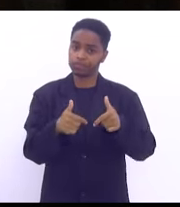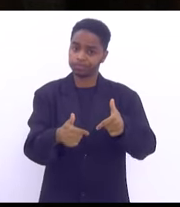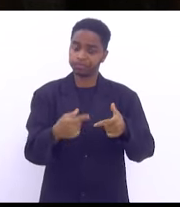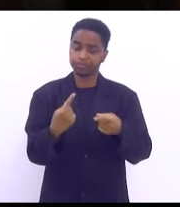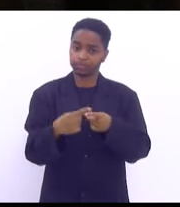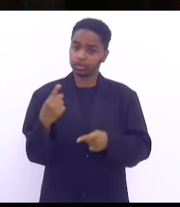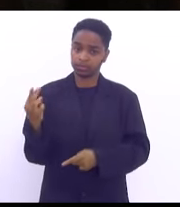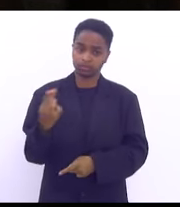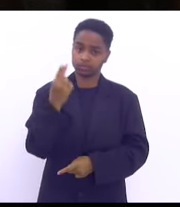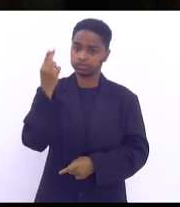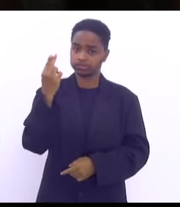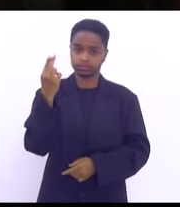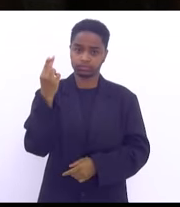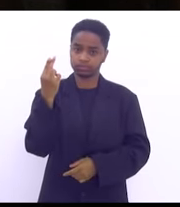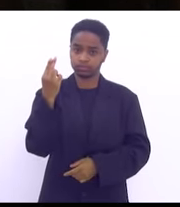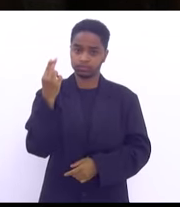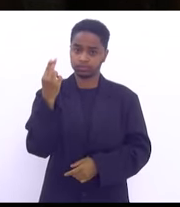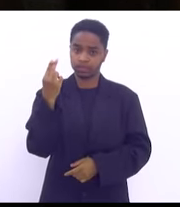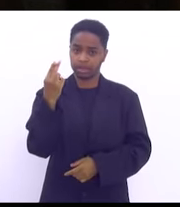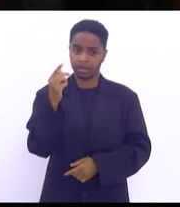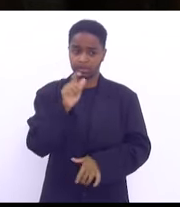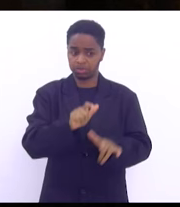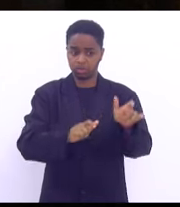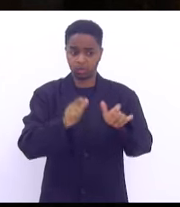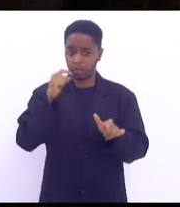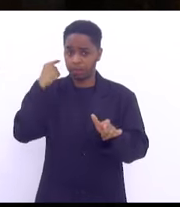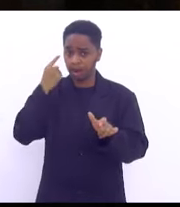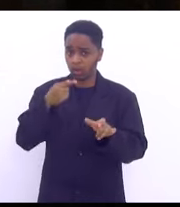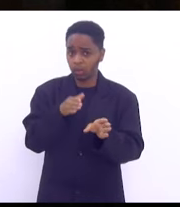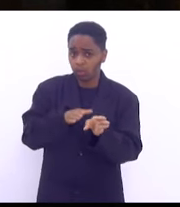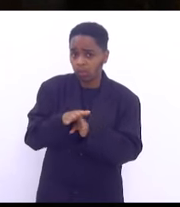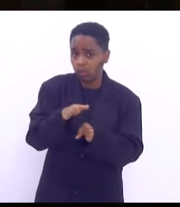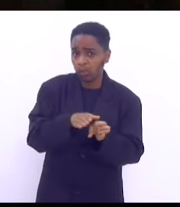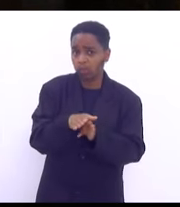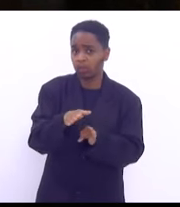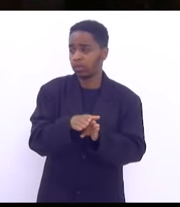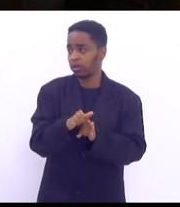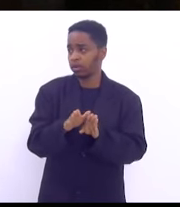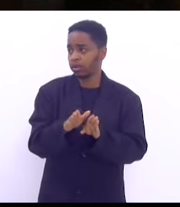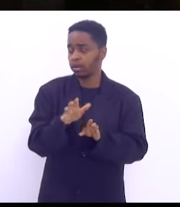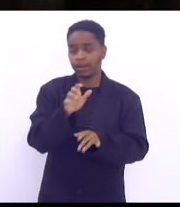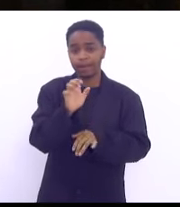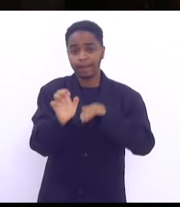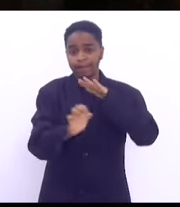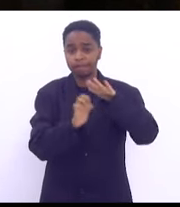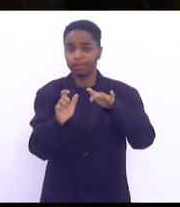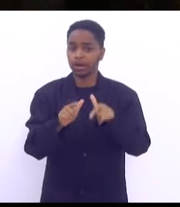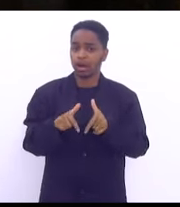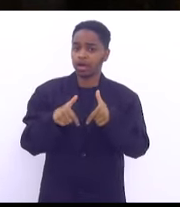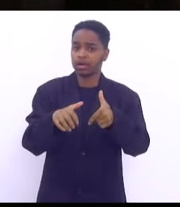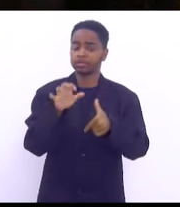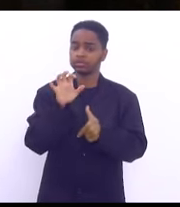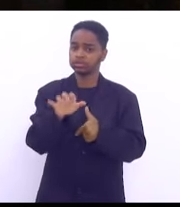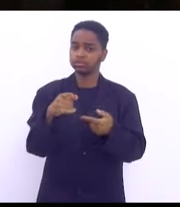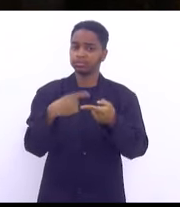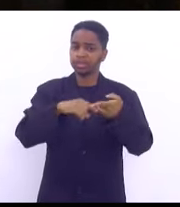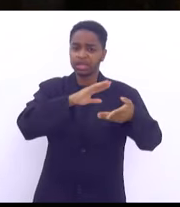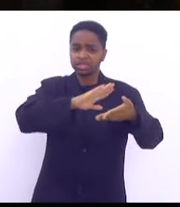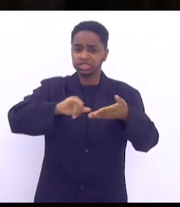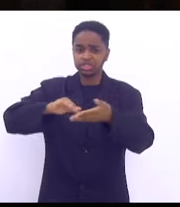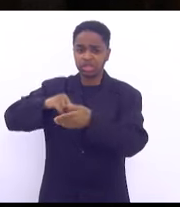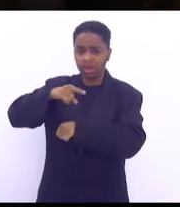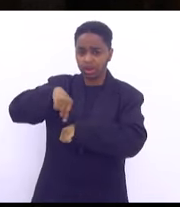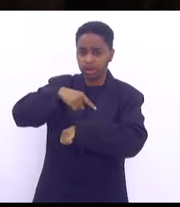é possível que algum maluco tenha orientado esta empresa que, tirando o hidrômetro da